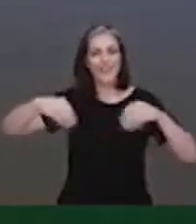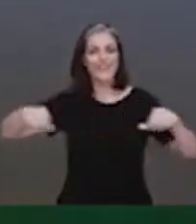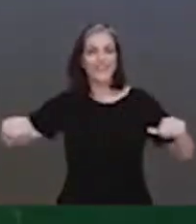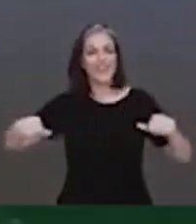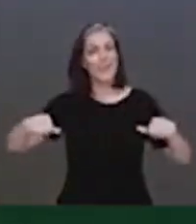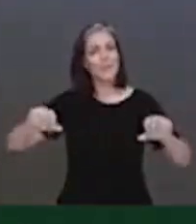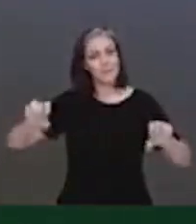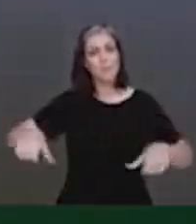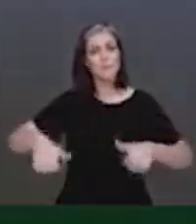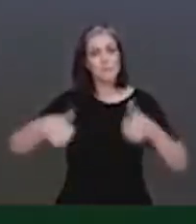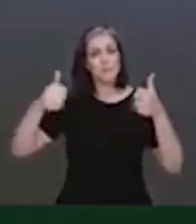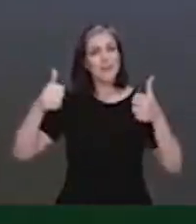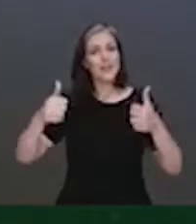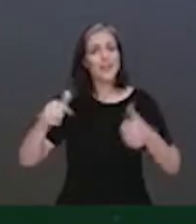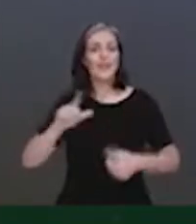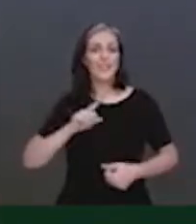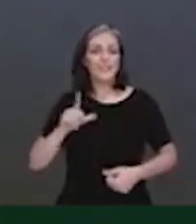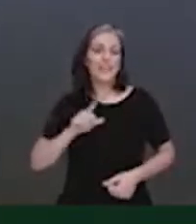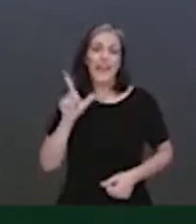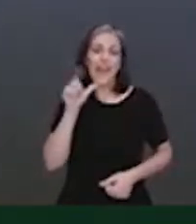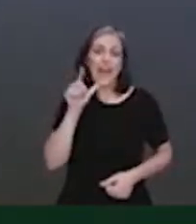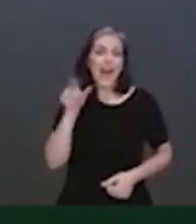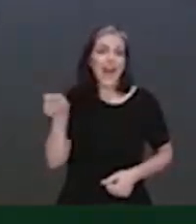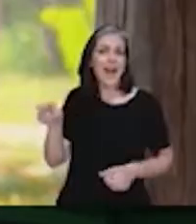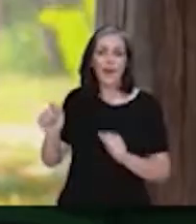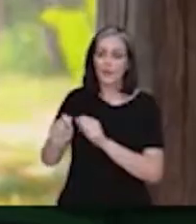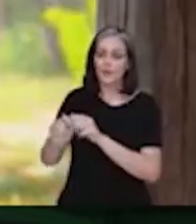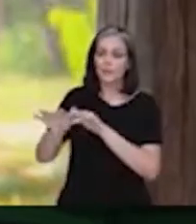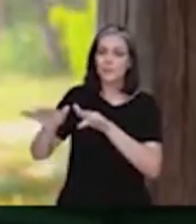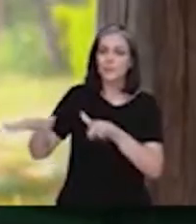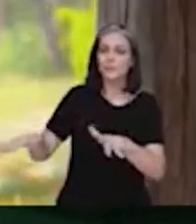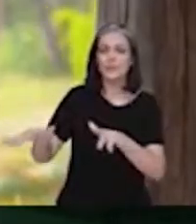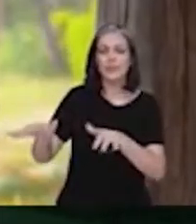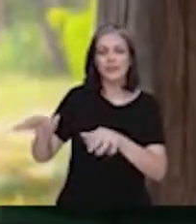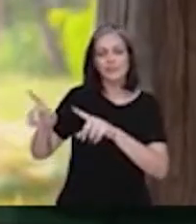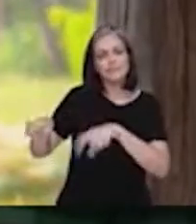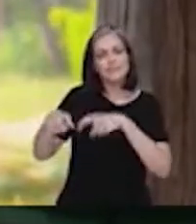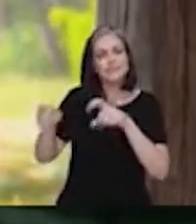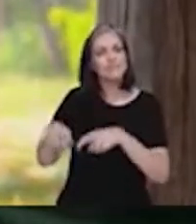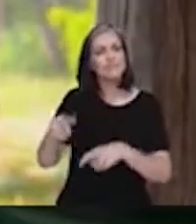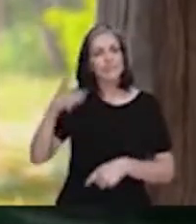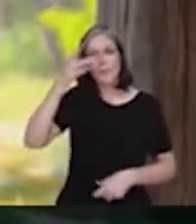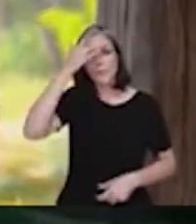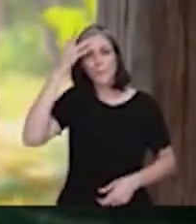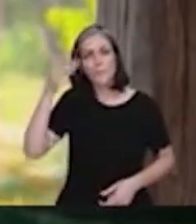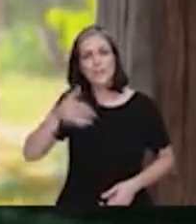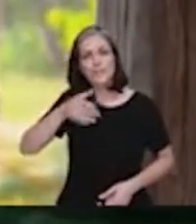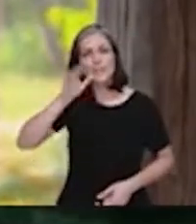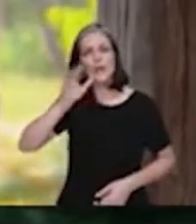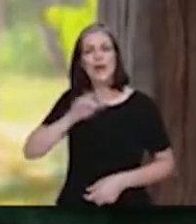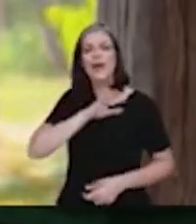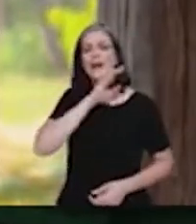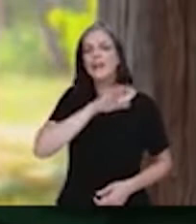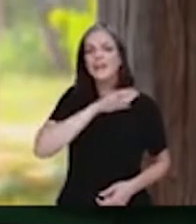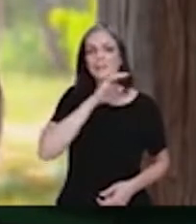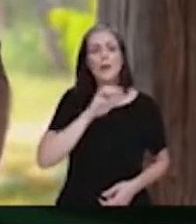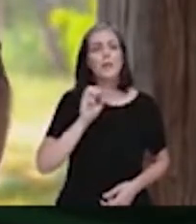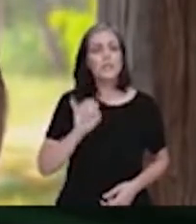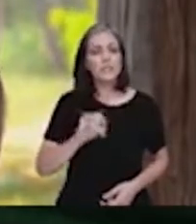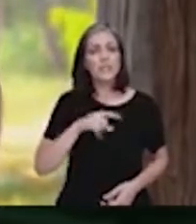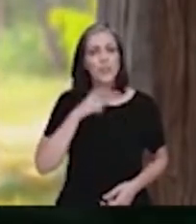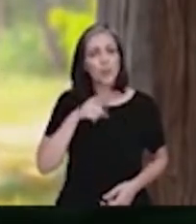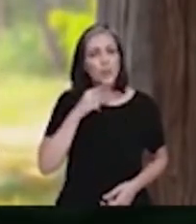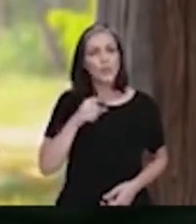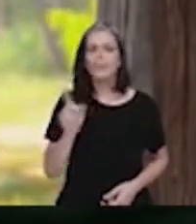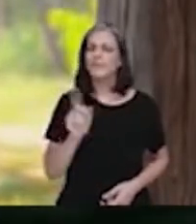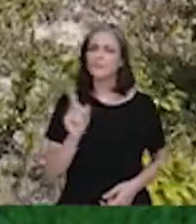da nossa propriedade que eu O que é projeto de irrigação consumo humano o consumo animal então fica aquelas pessoas